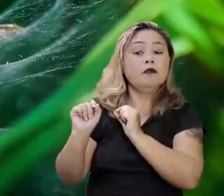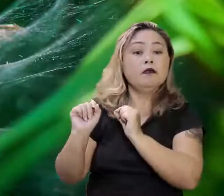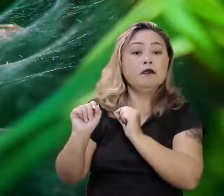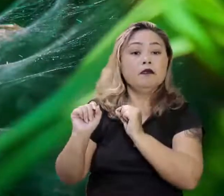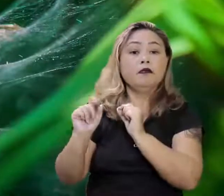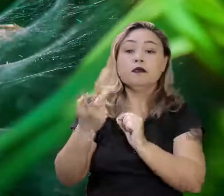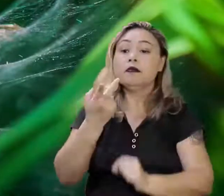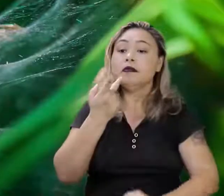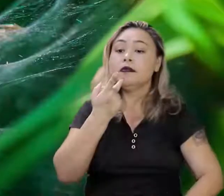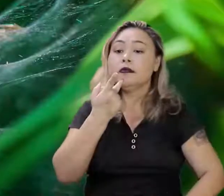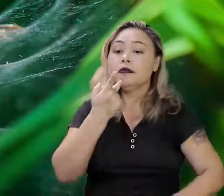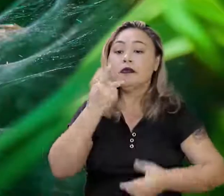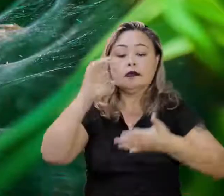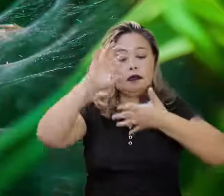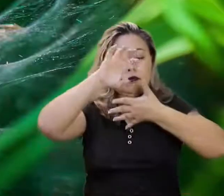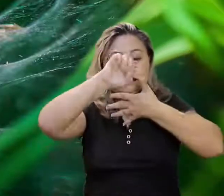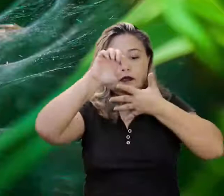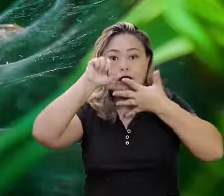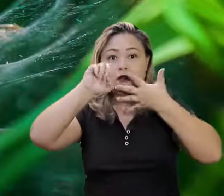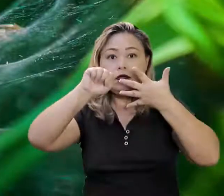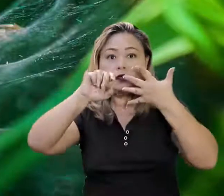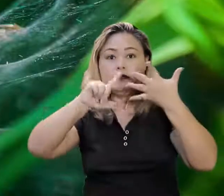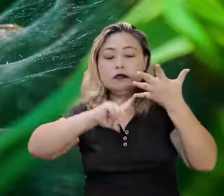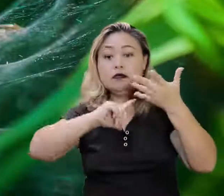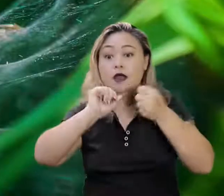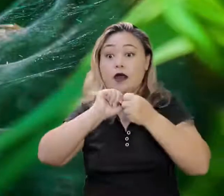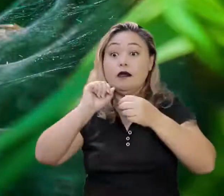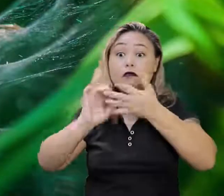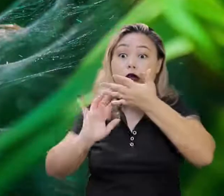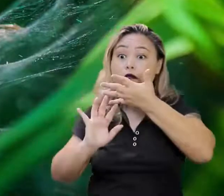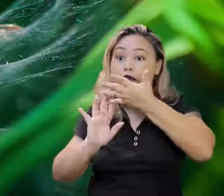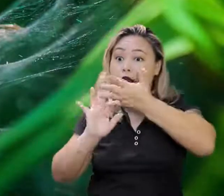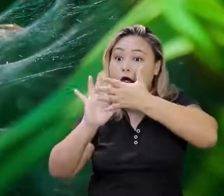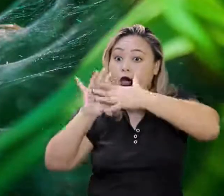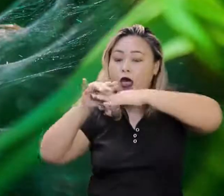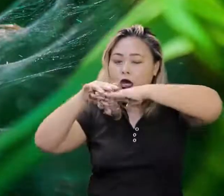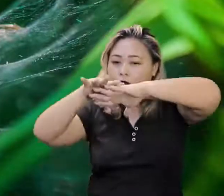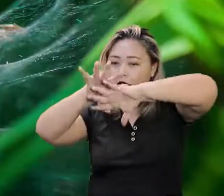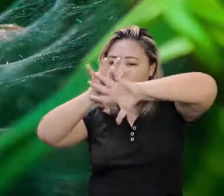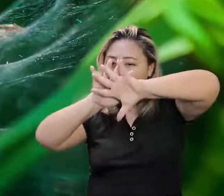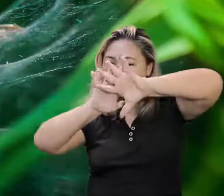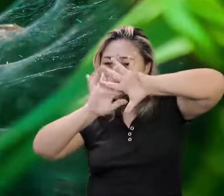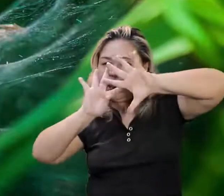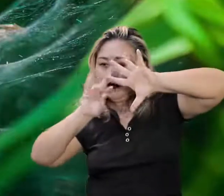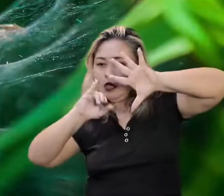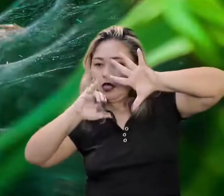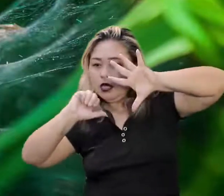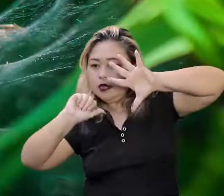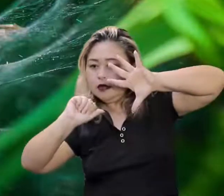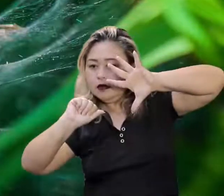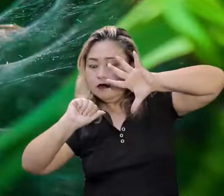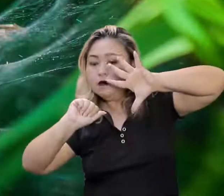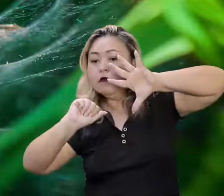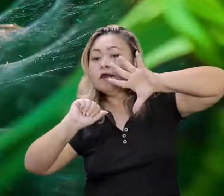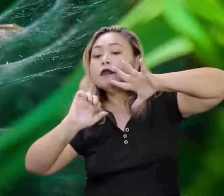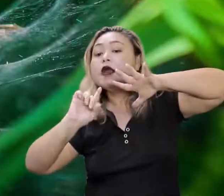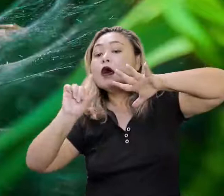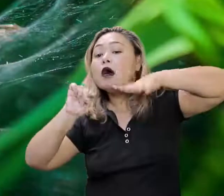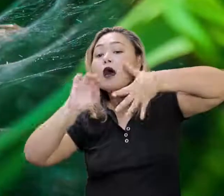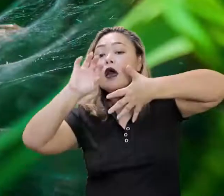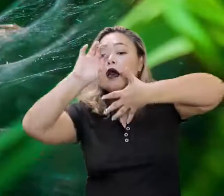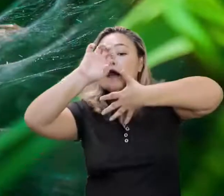que a gente tá falando de cadeia alimentar. Professora, a senhora já taca ali uma teia aí. Calma, calma teu coração. Cadeia